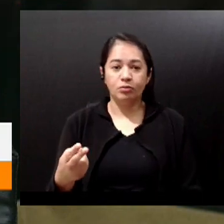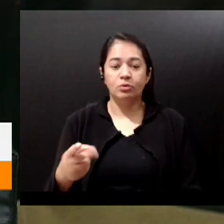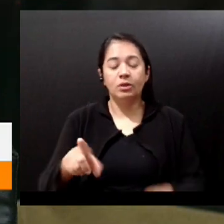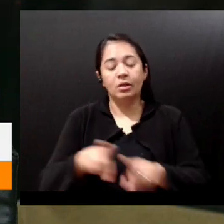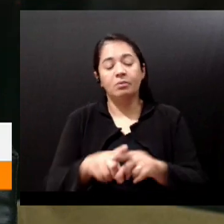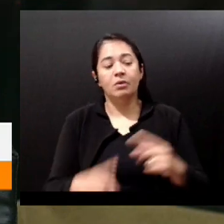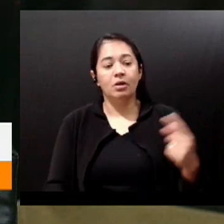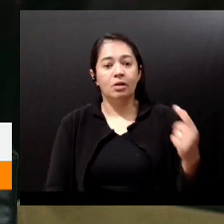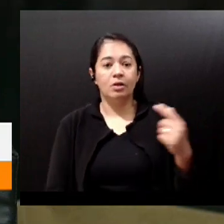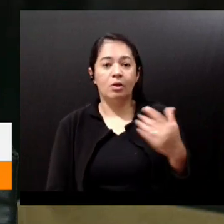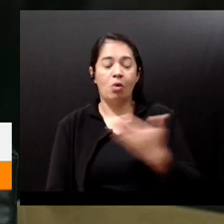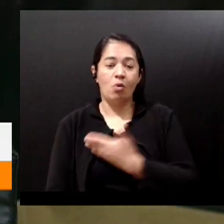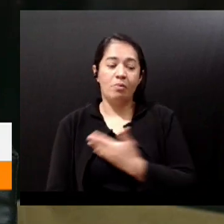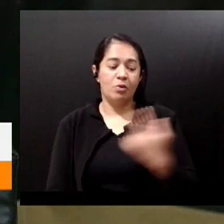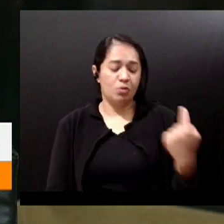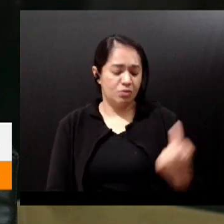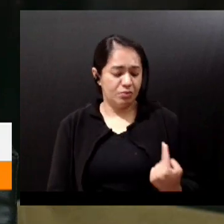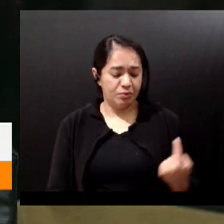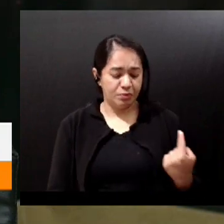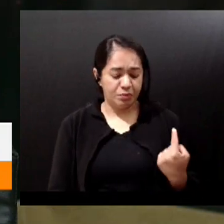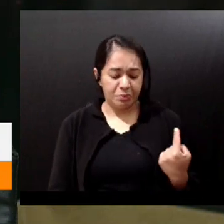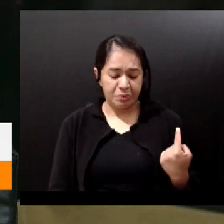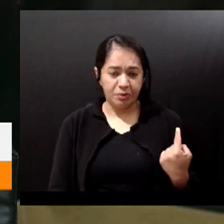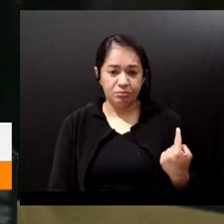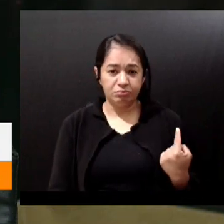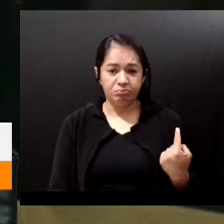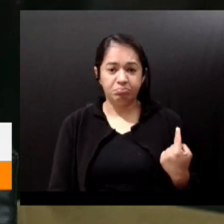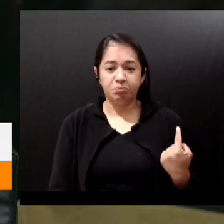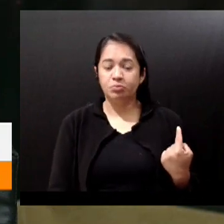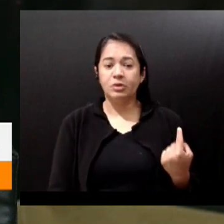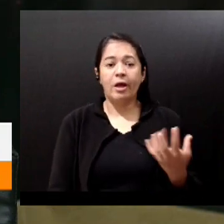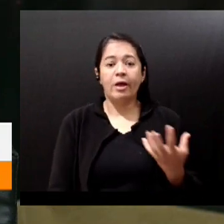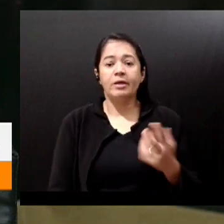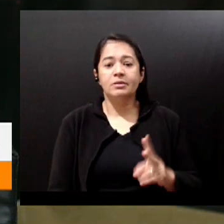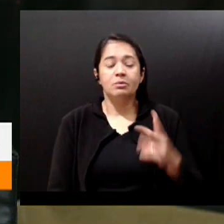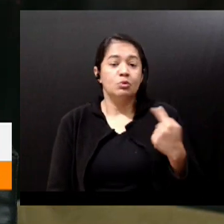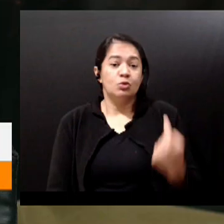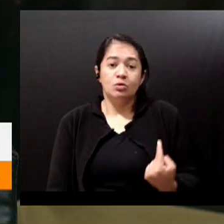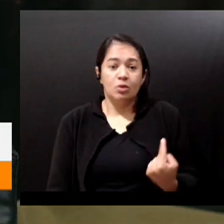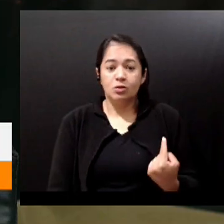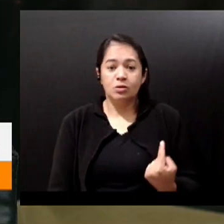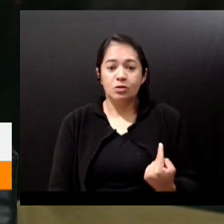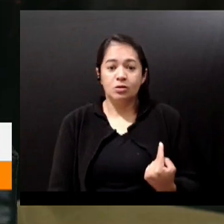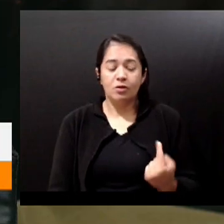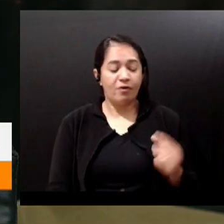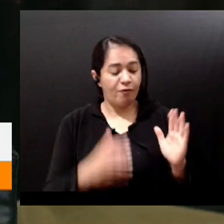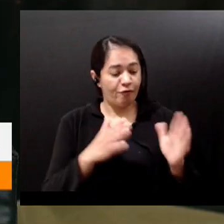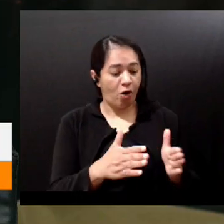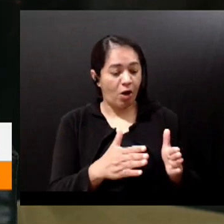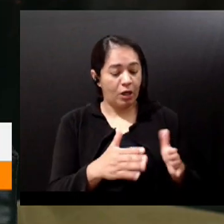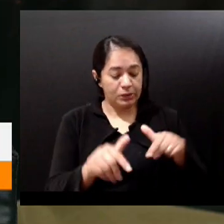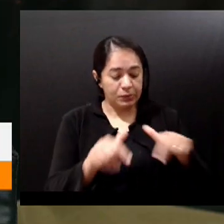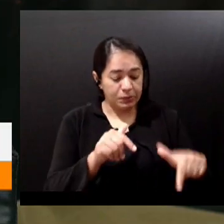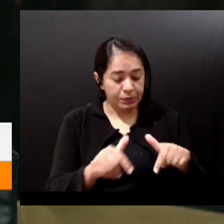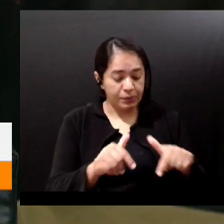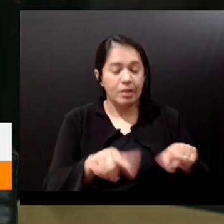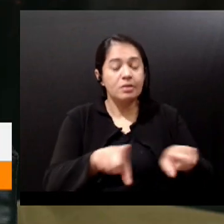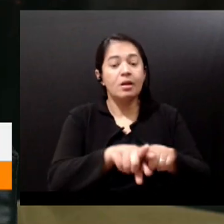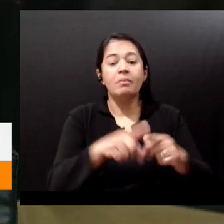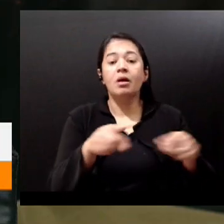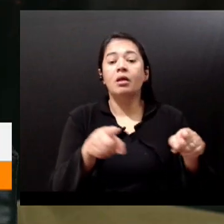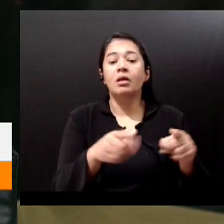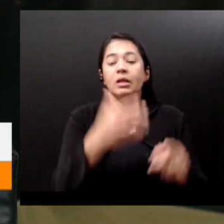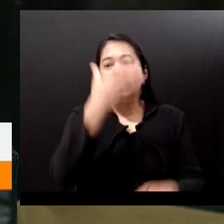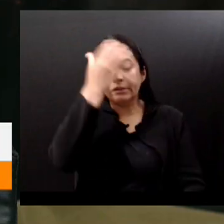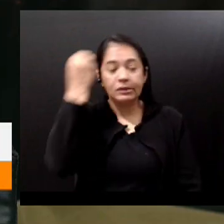fecha totalmente com ele mesmo, né? Ficando aí apenas concentrado no trabalho e na música e esquece que tem gente do lado. Como